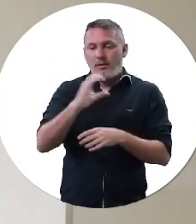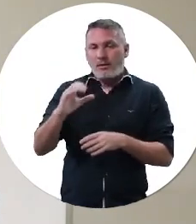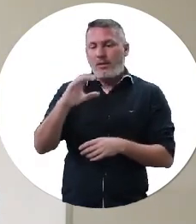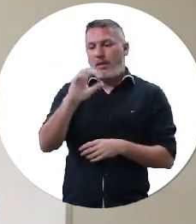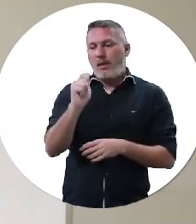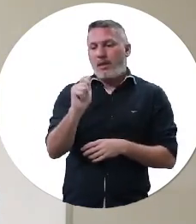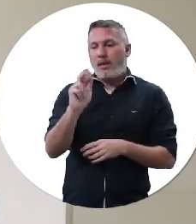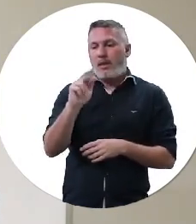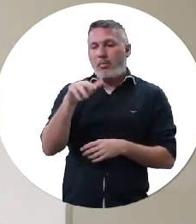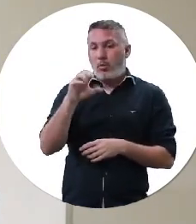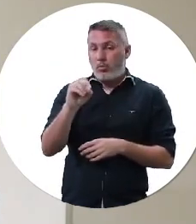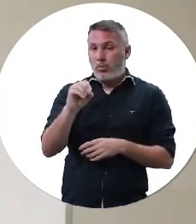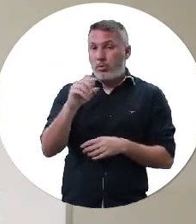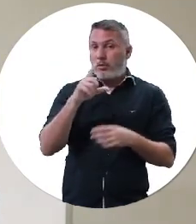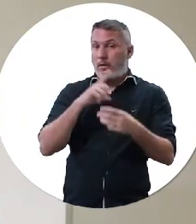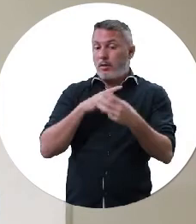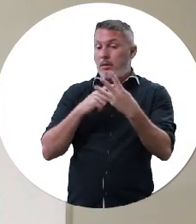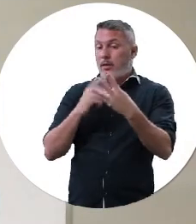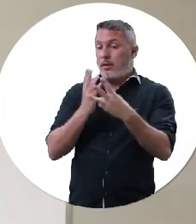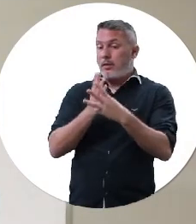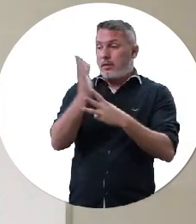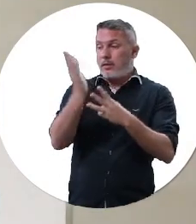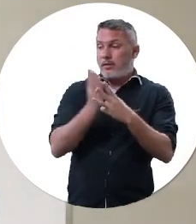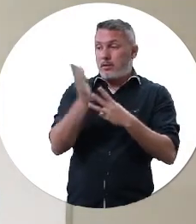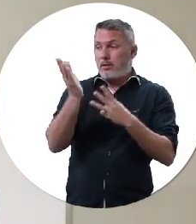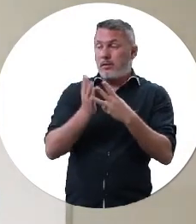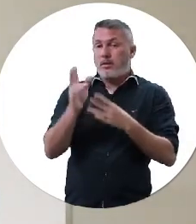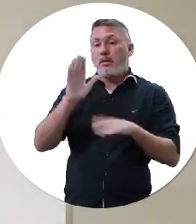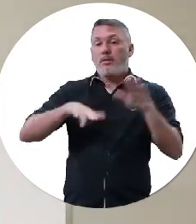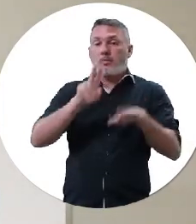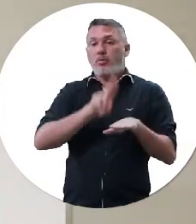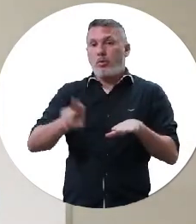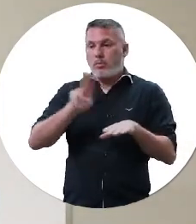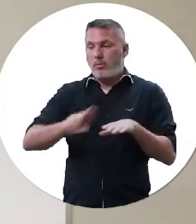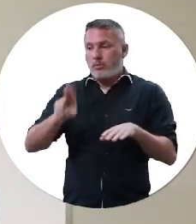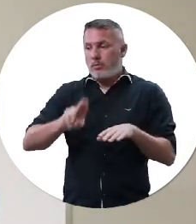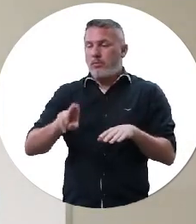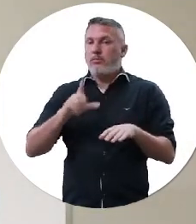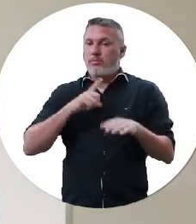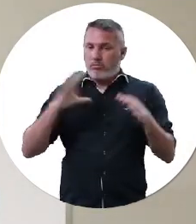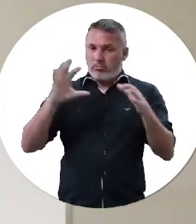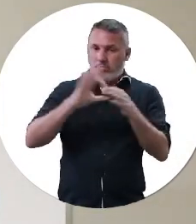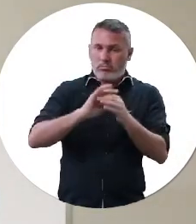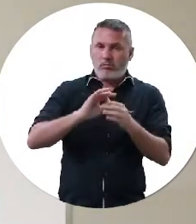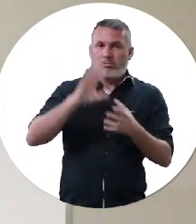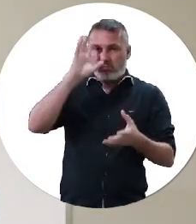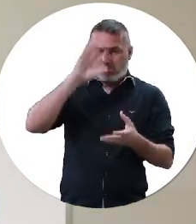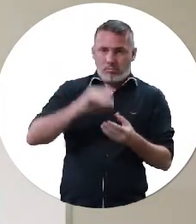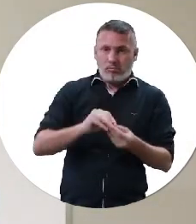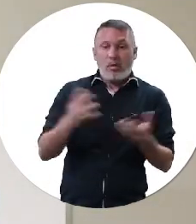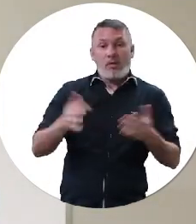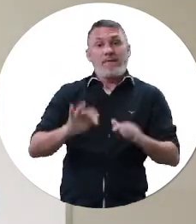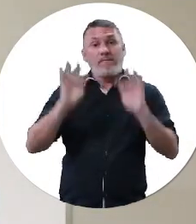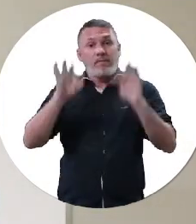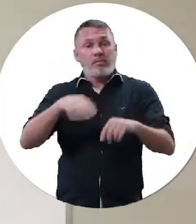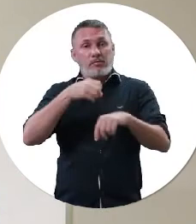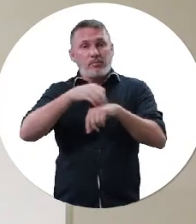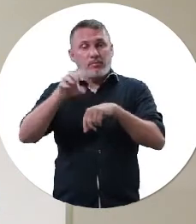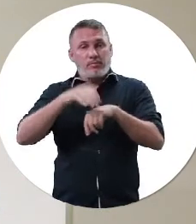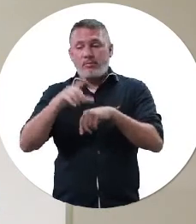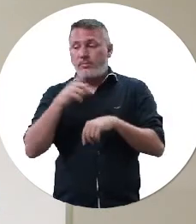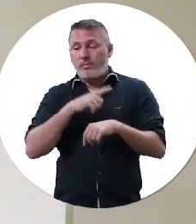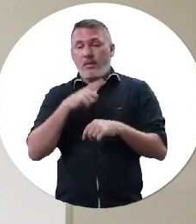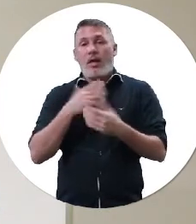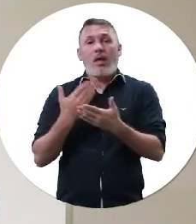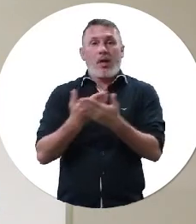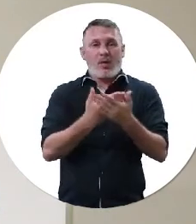essa ligação tripla, carbono e nitrogênio, não entra na nomenclatura. Recapitulando. Para finalizar aqui os nossos exemplos da